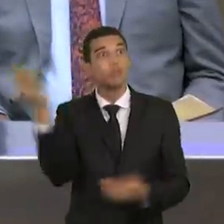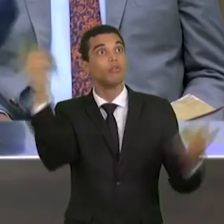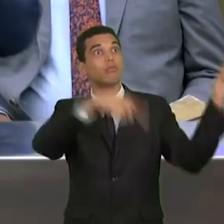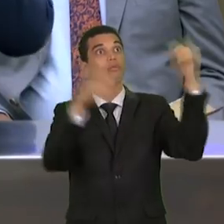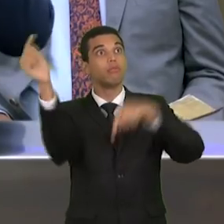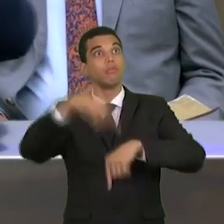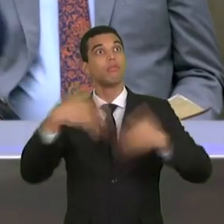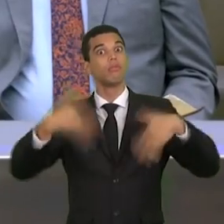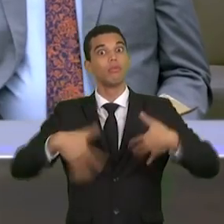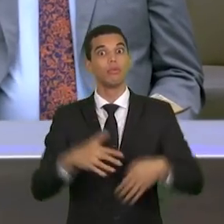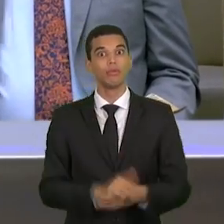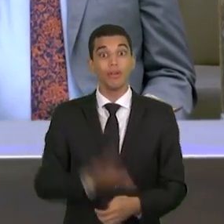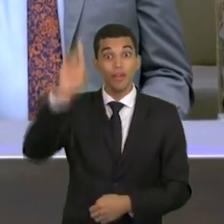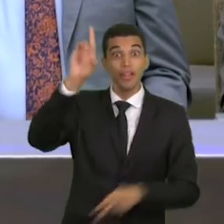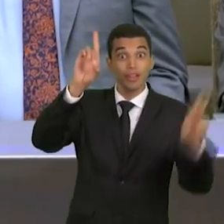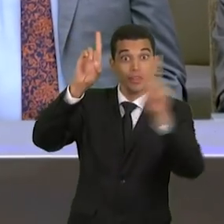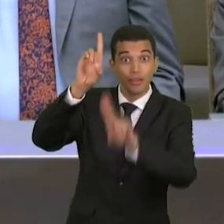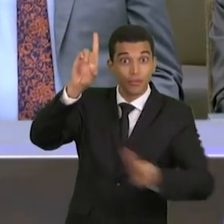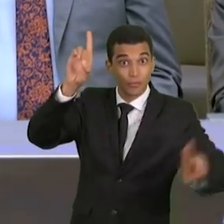Quem é instrumento de Deus aqui?